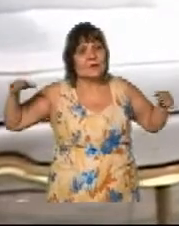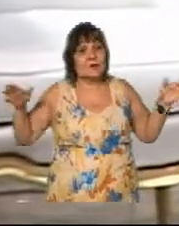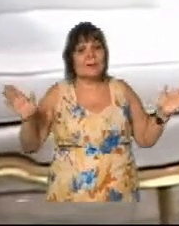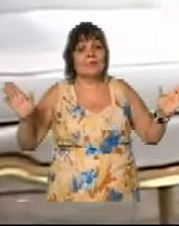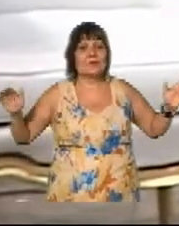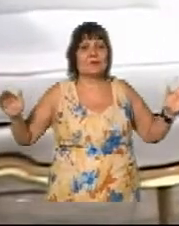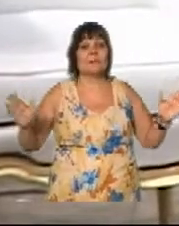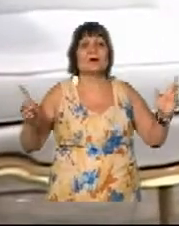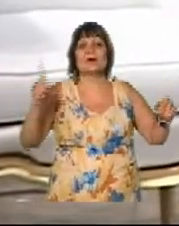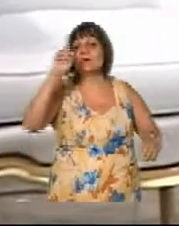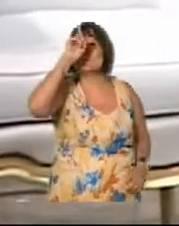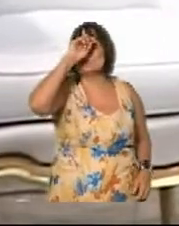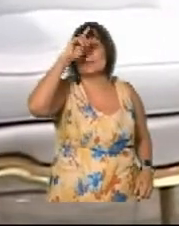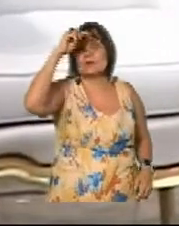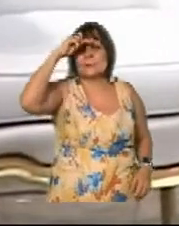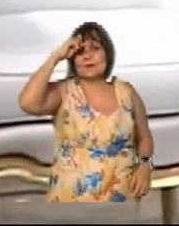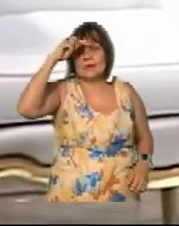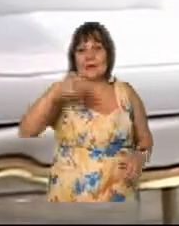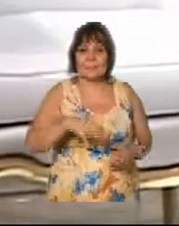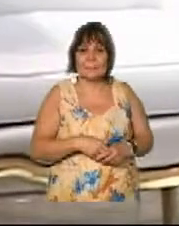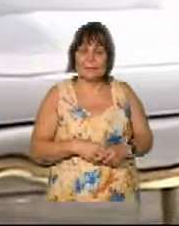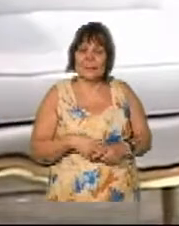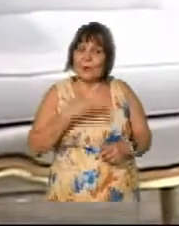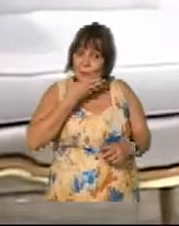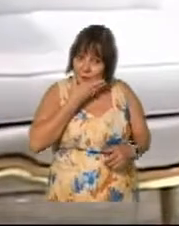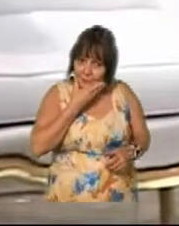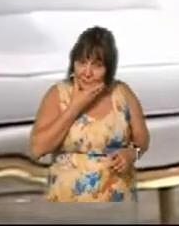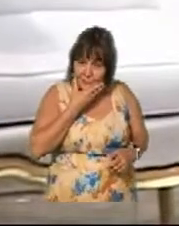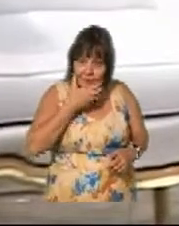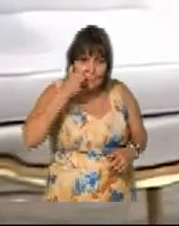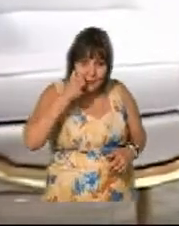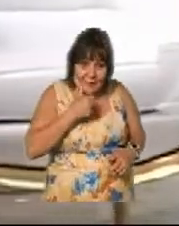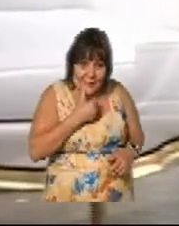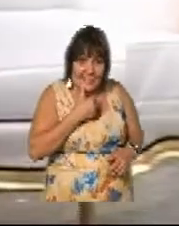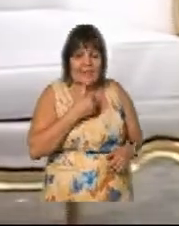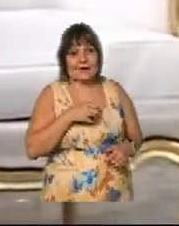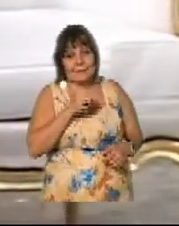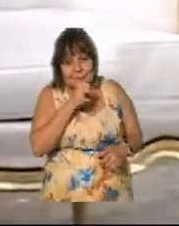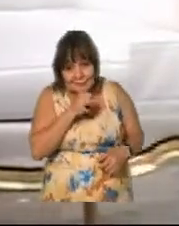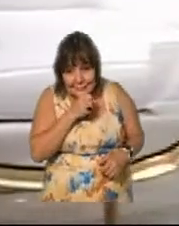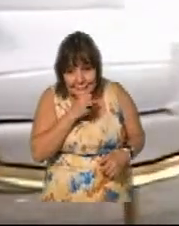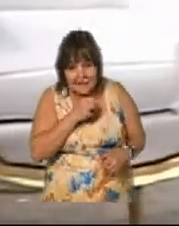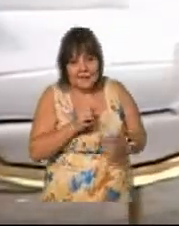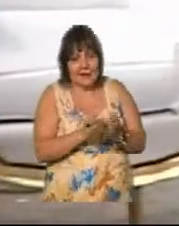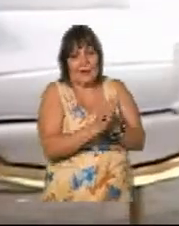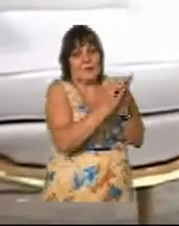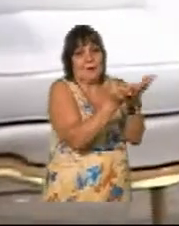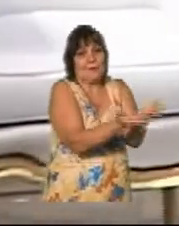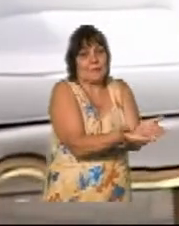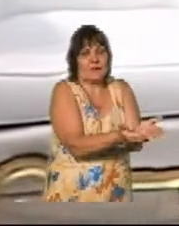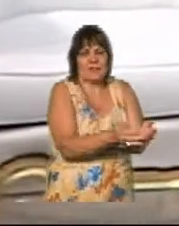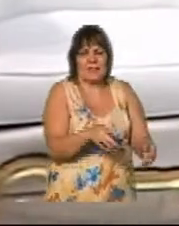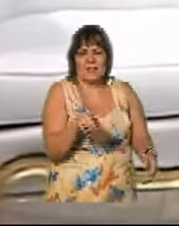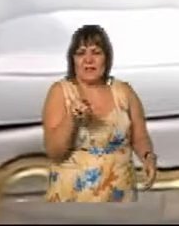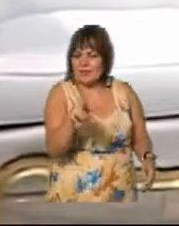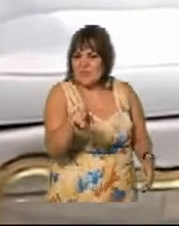anjo àquele hospital. E esse anjo, uma senhora, que me colocou uma Bíblia do lado, ela disse, o que